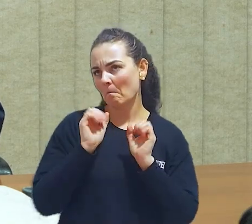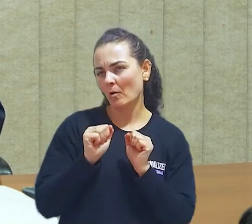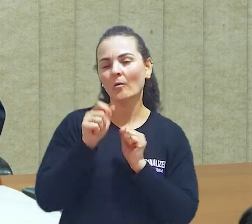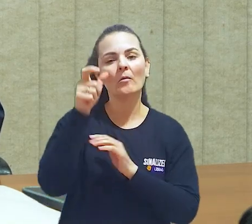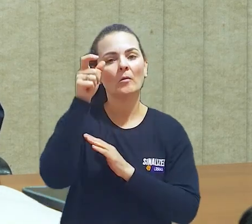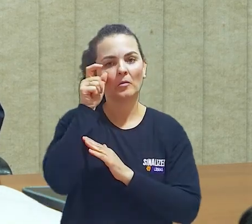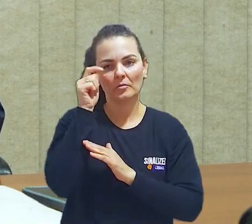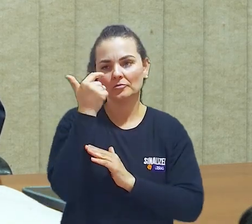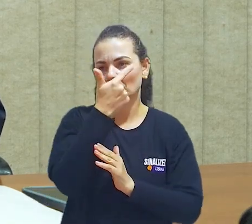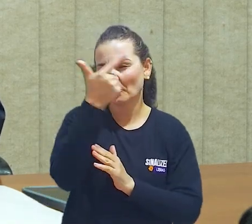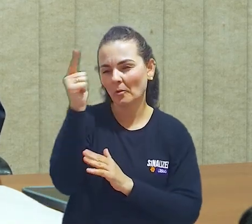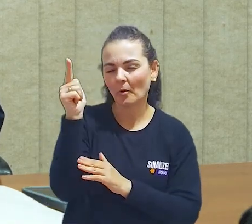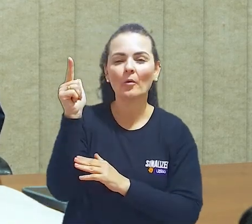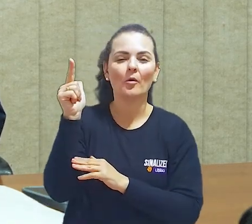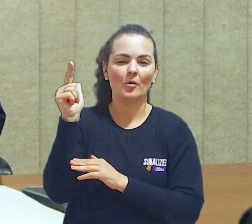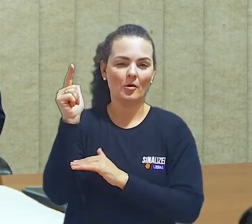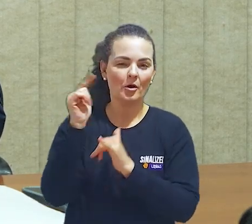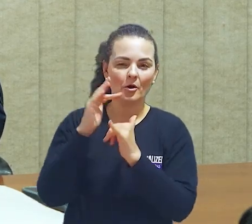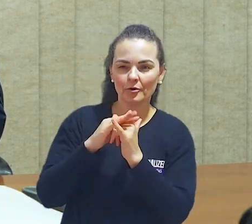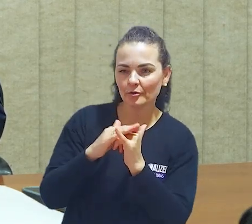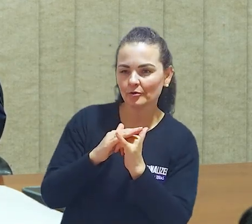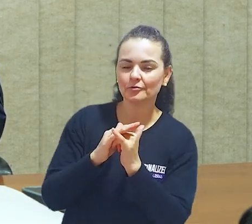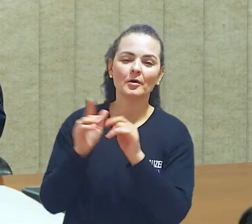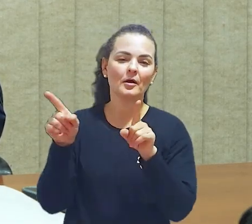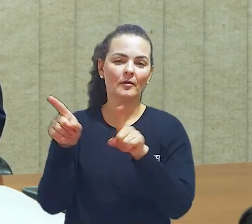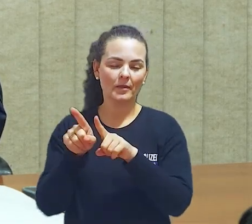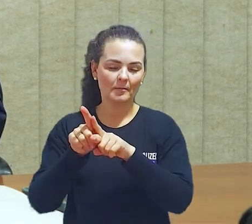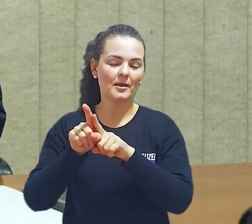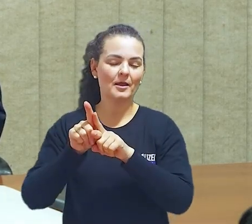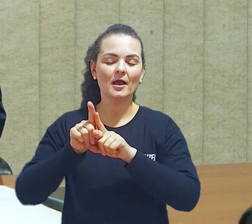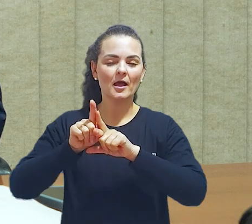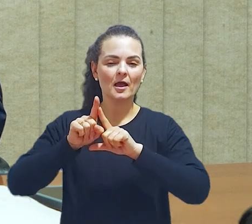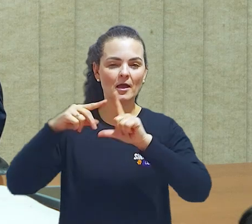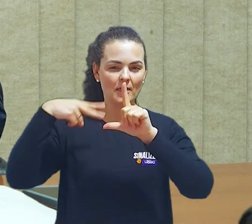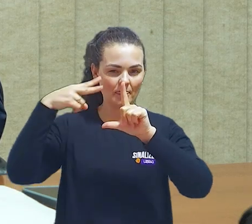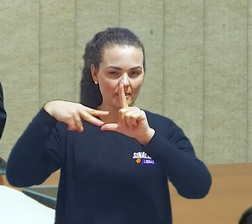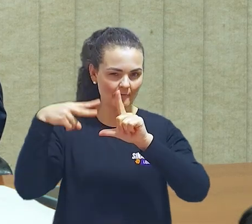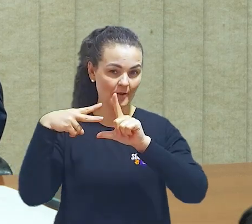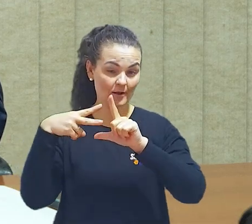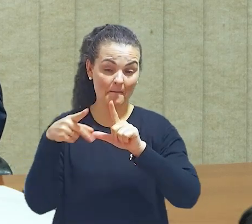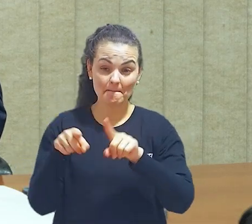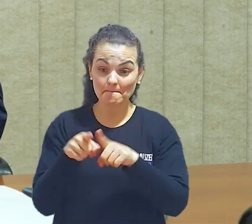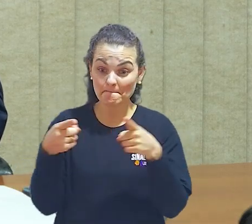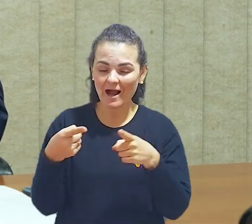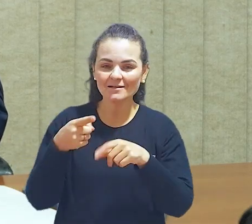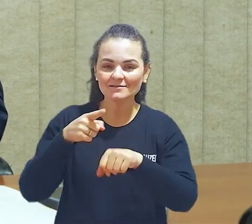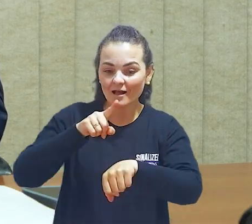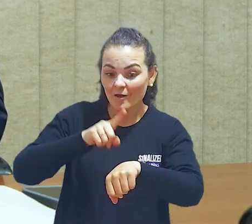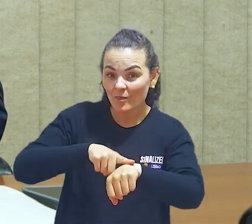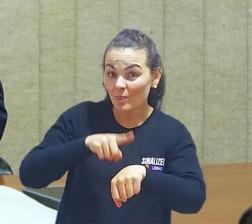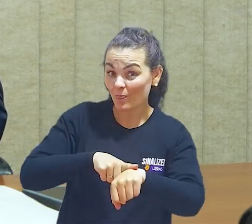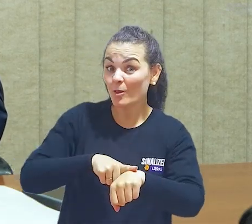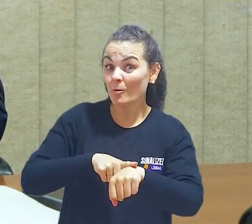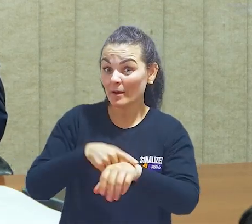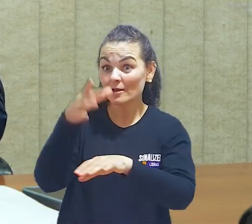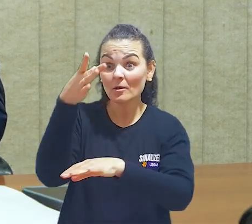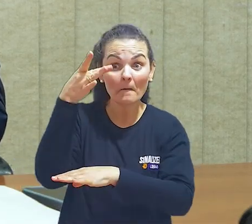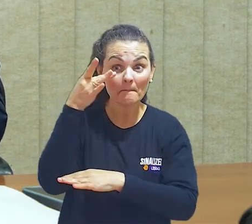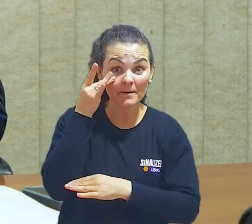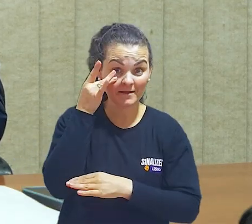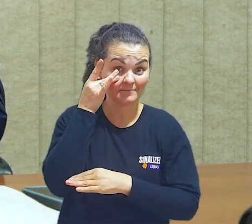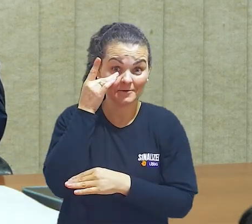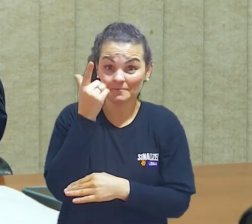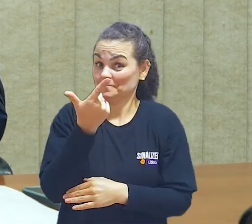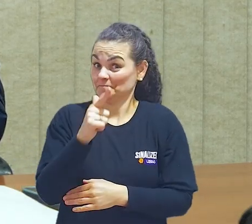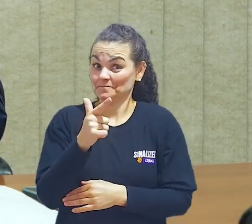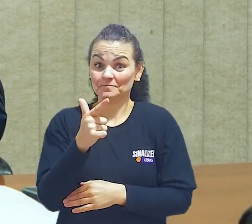no YouTube, na TV Câmara, enfim, mas não no momento, né, do debate ali presencialmente, enfim.